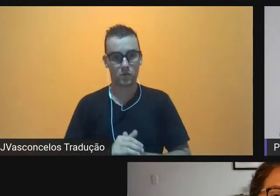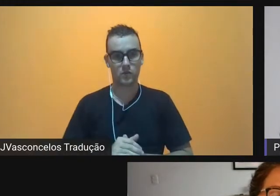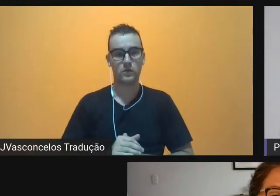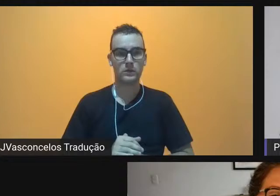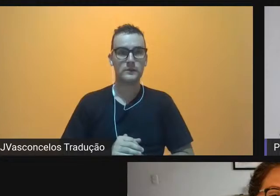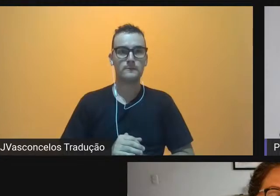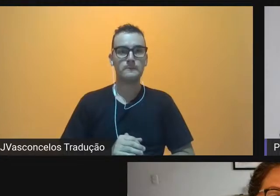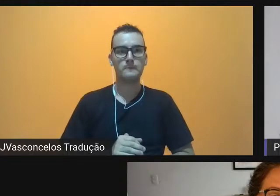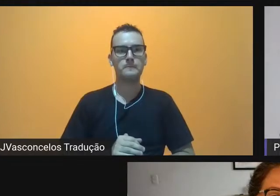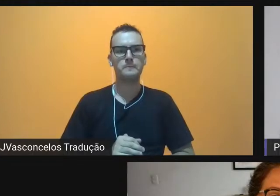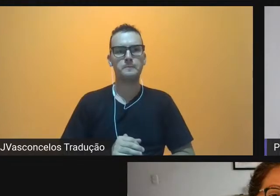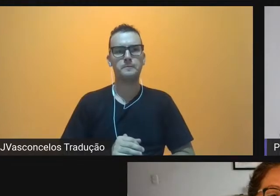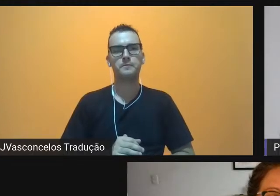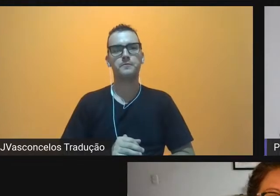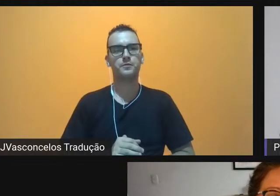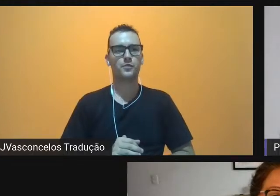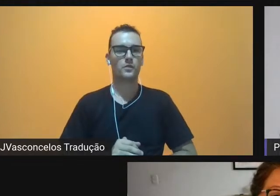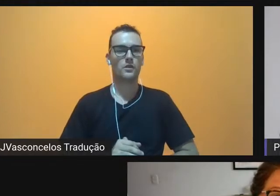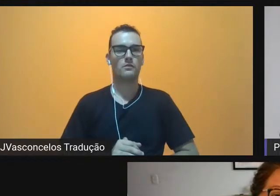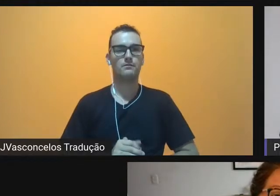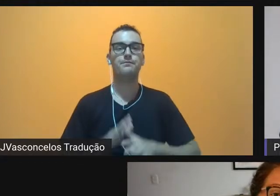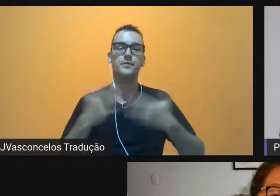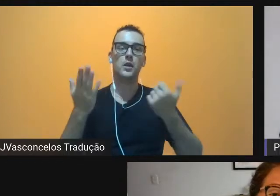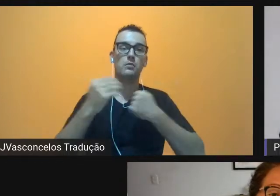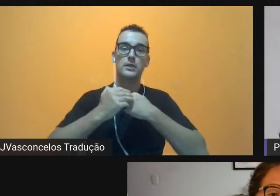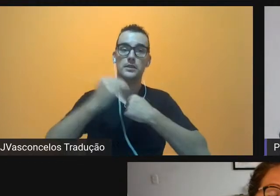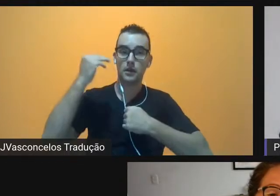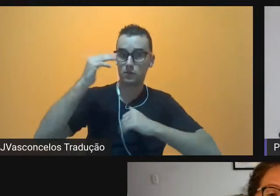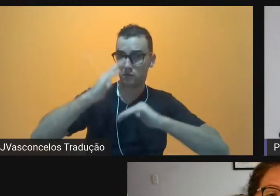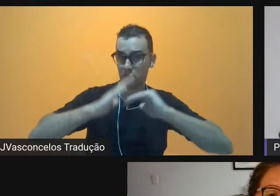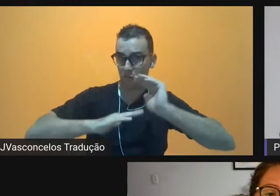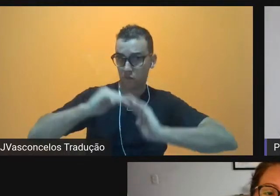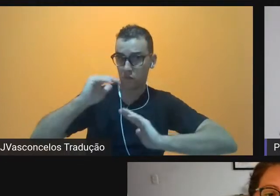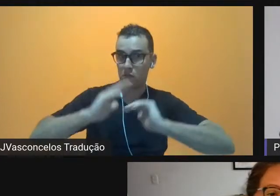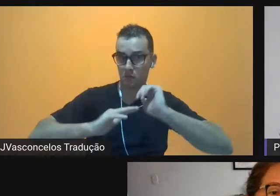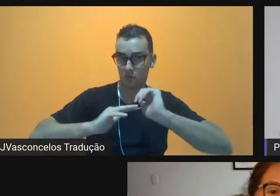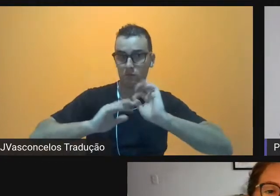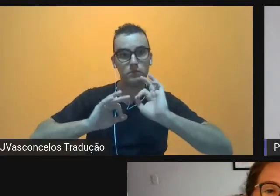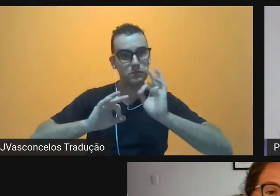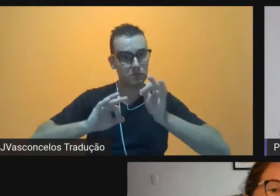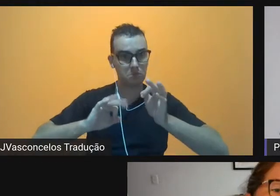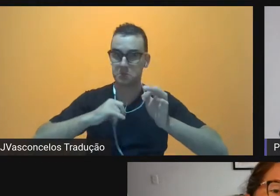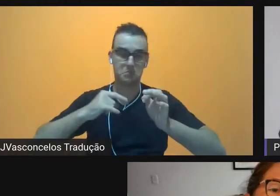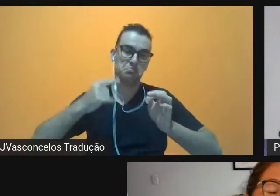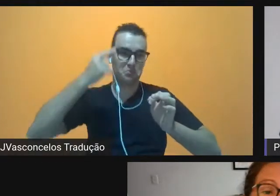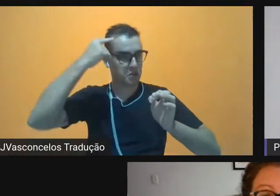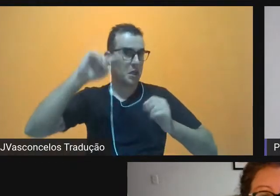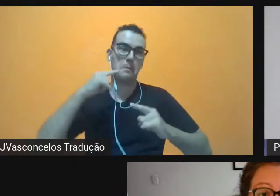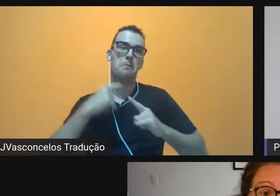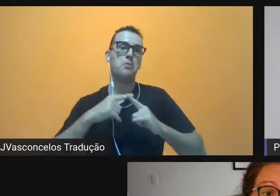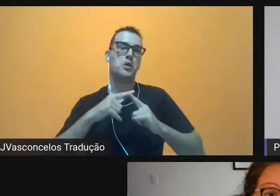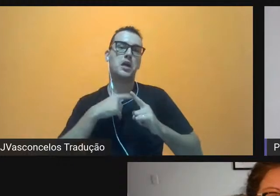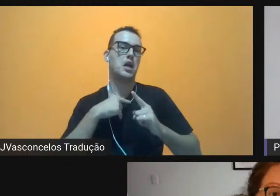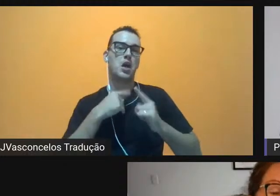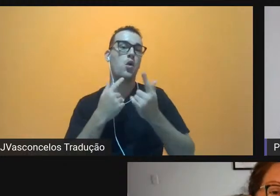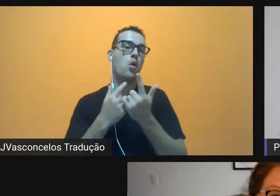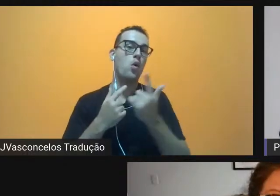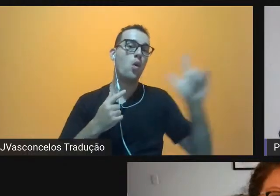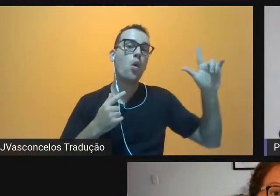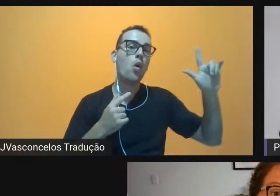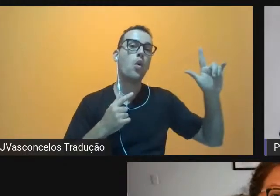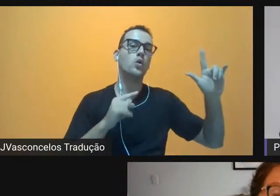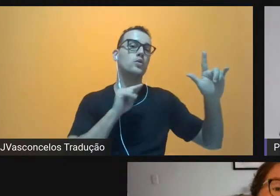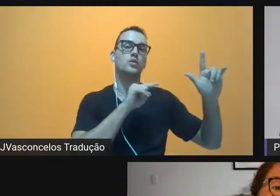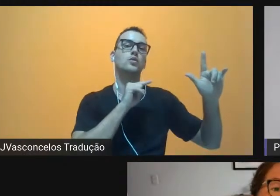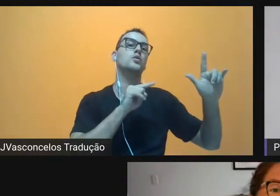eu digo que o mestrado profissional, eu não sei porque eu não fiz o mestrado acadêmico, estou fazendo agora o